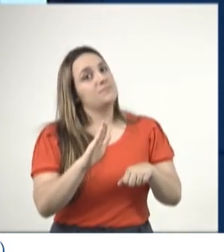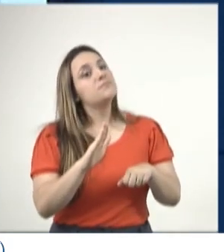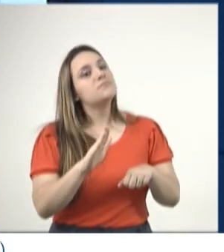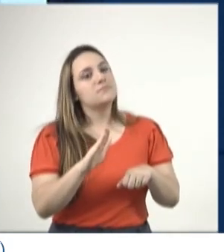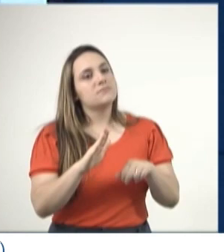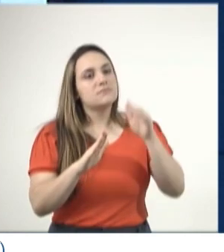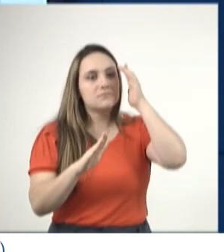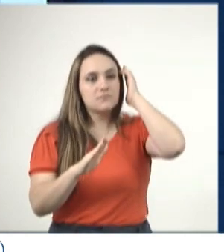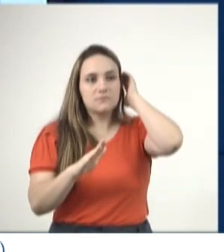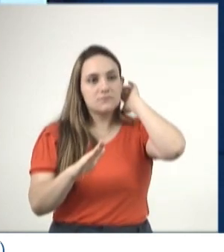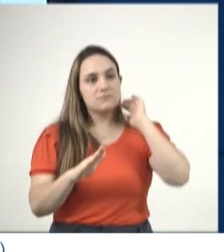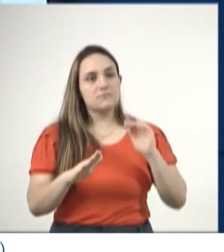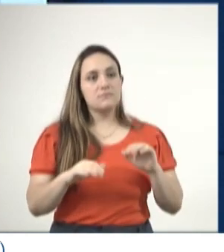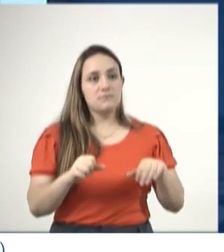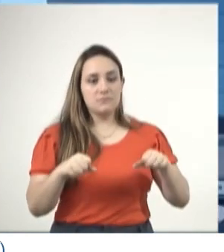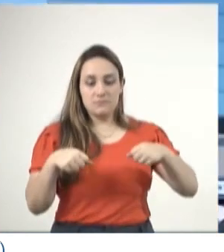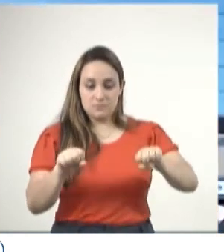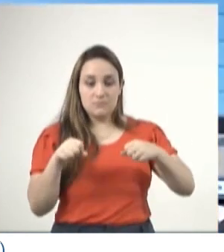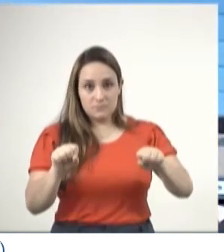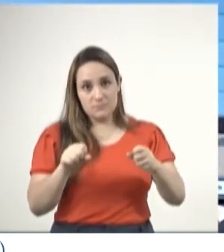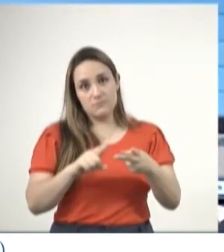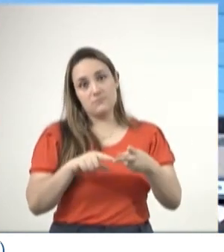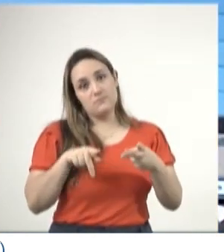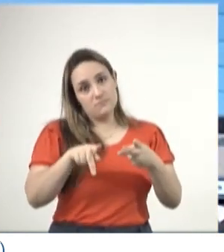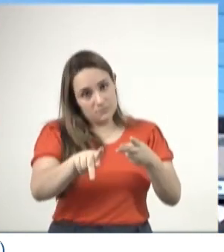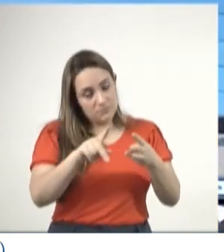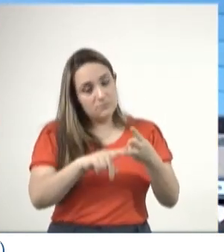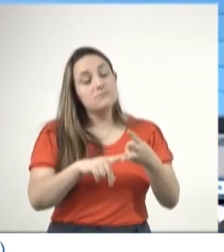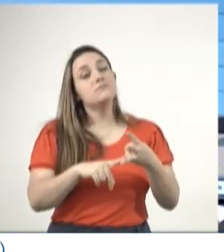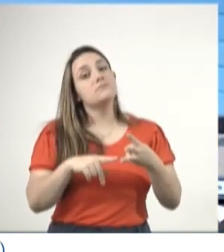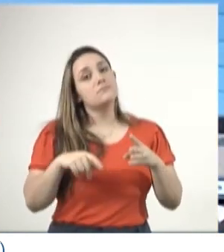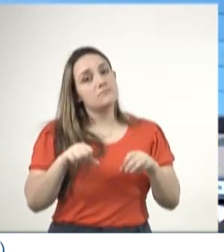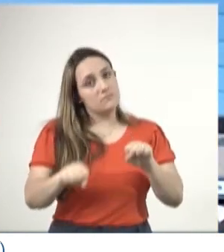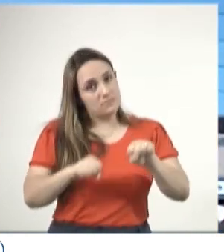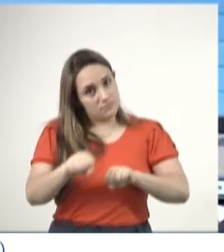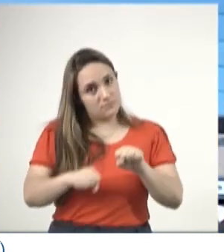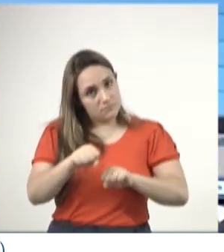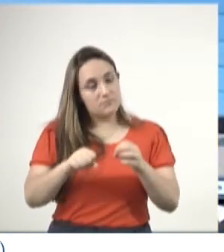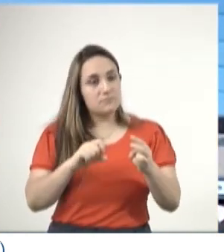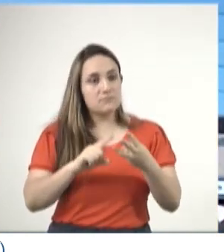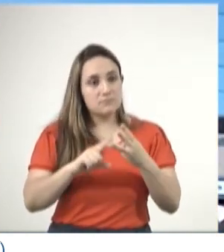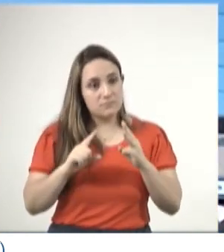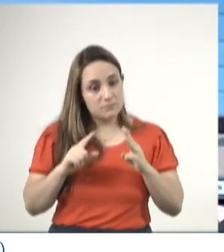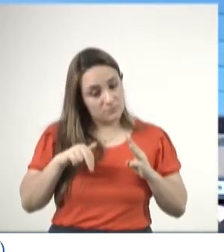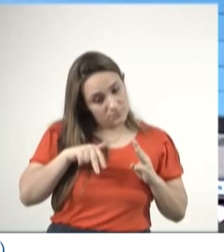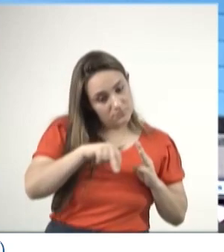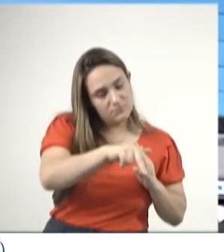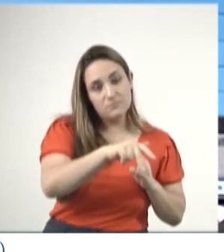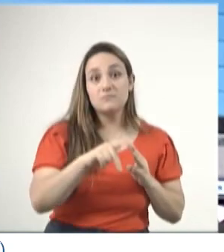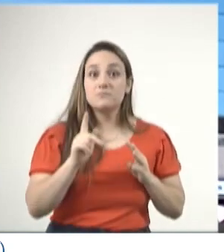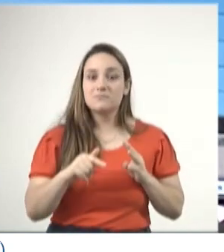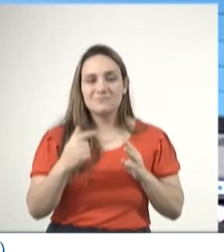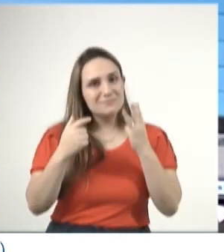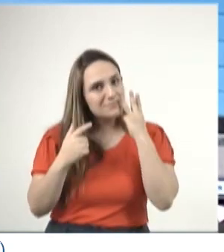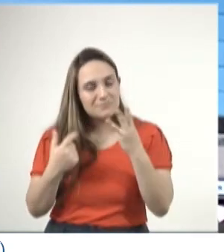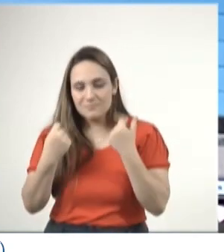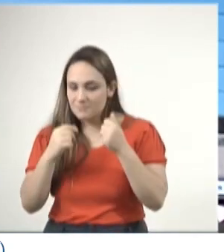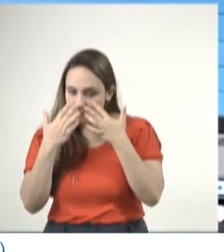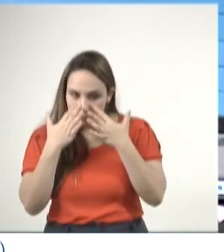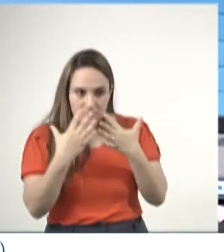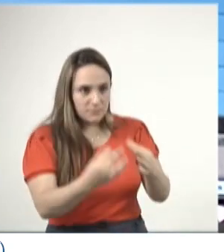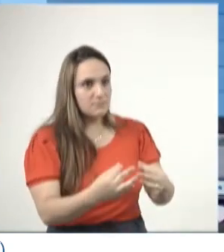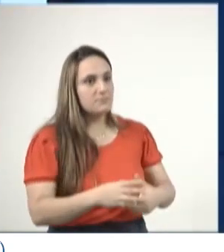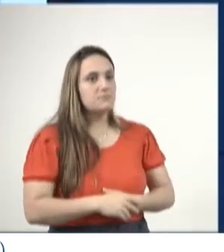também é considerado vulnerável, então, a nossa realidade talvez traga muito mais para esse grupo, né? E a gente precisa